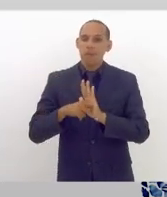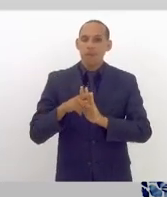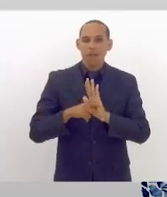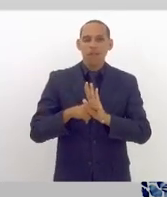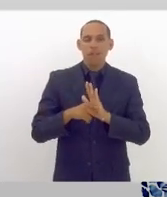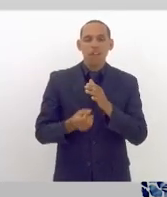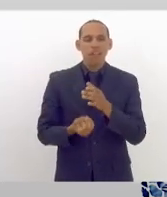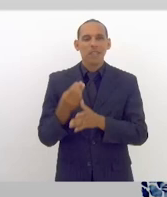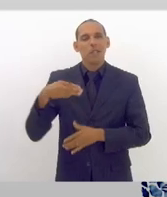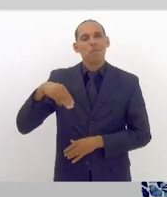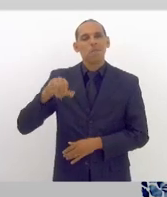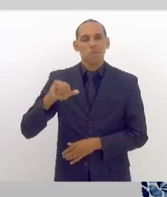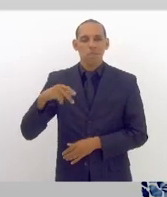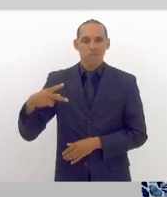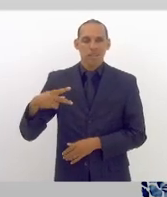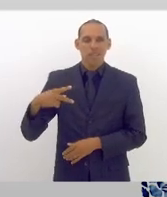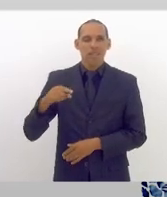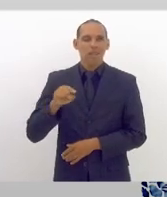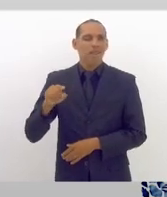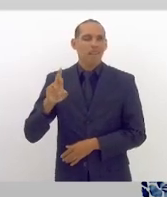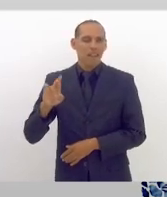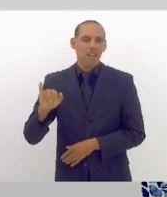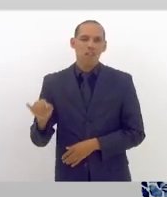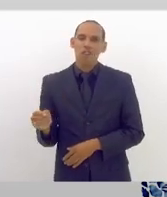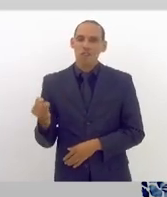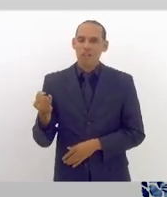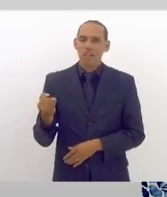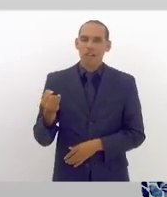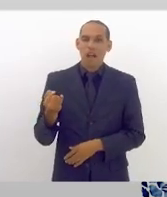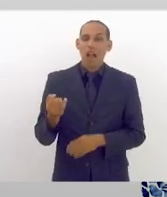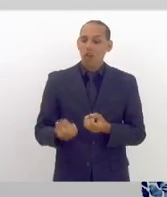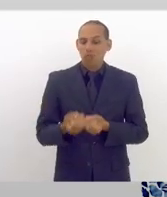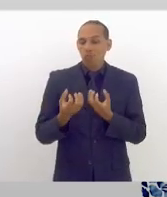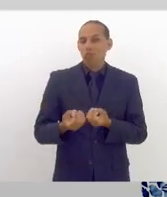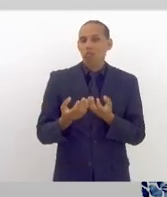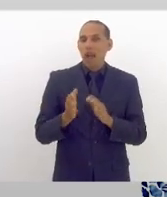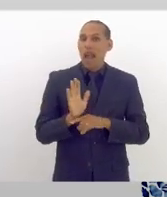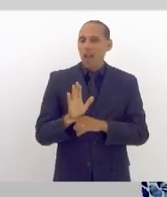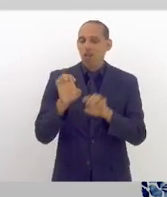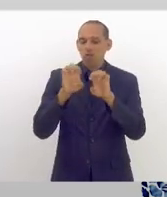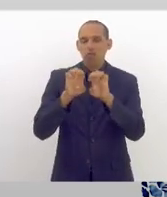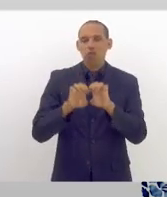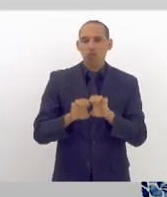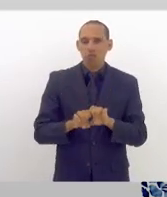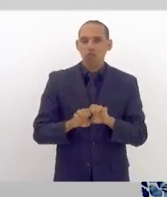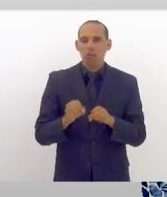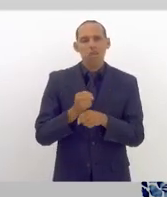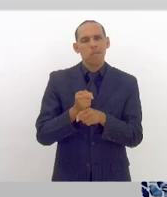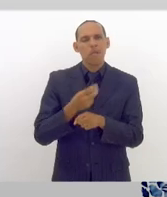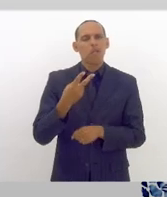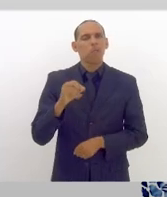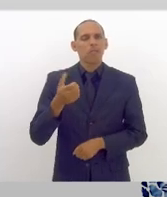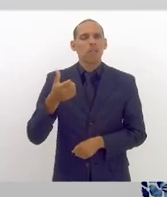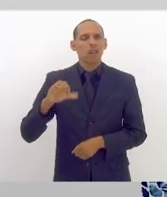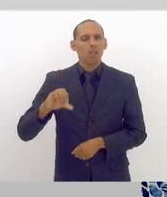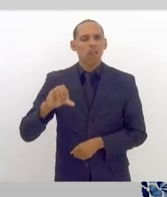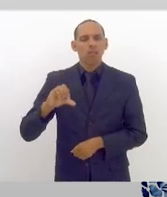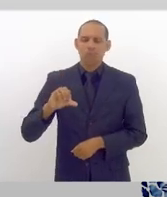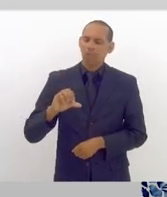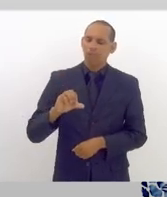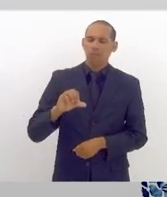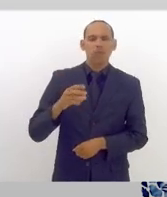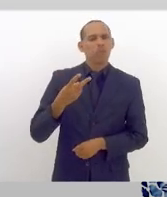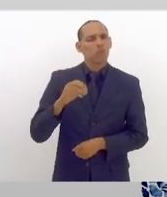um produto para o Estado do Rio de Janeiro com informações estruturais para o ano de 2019 o motivo do ano de